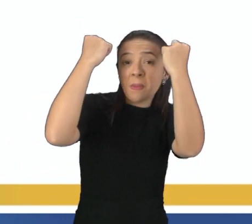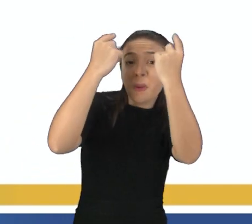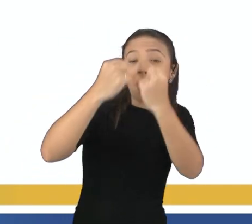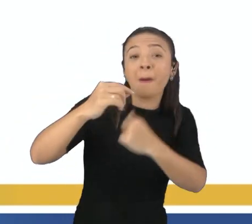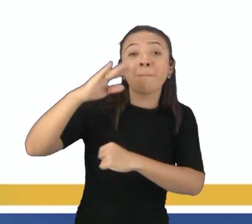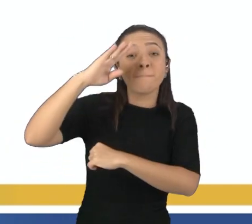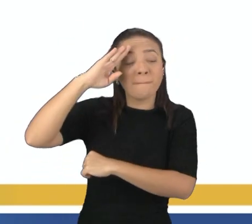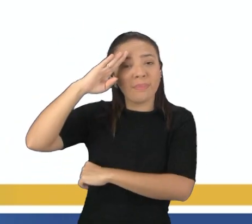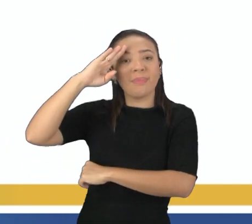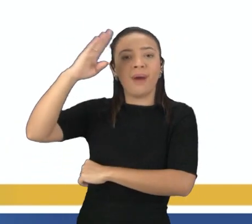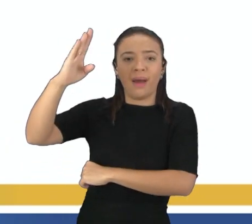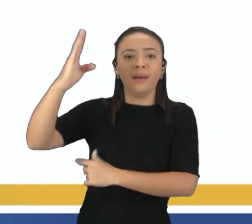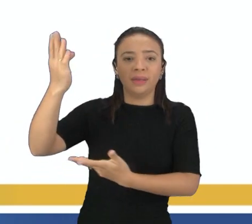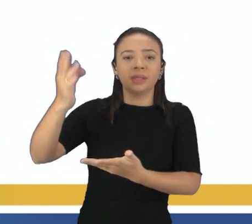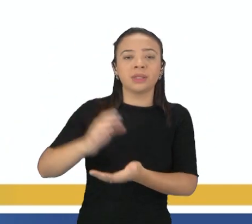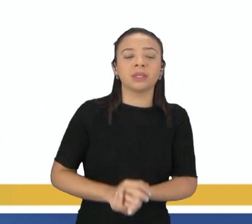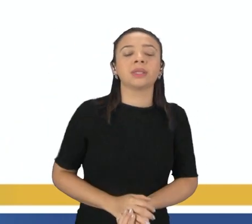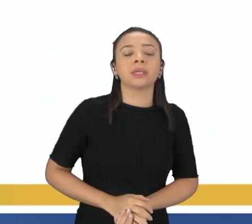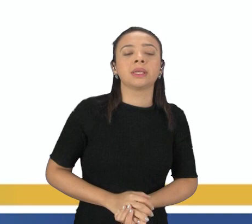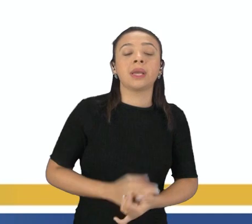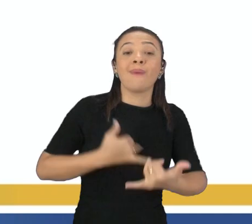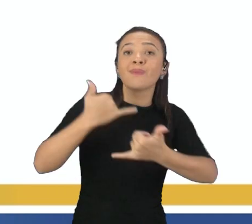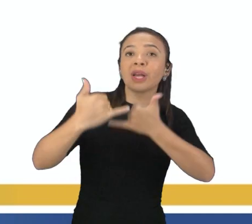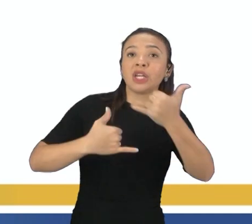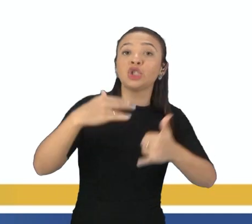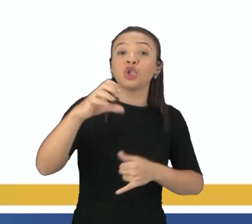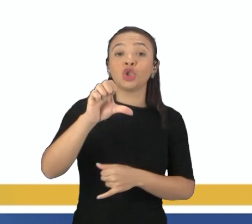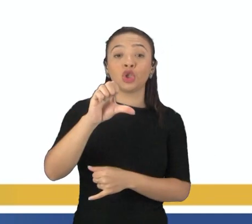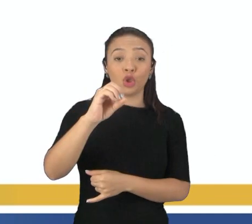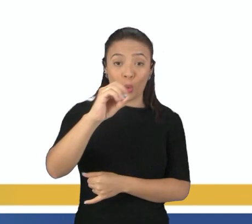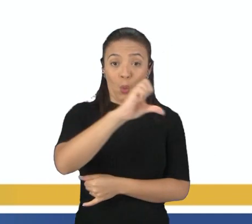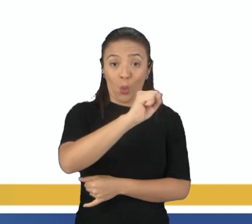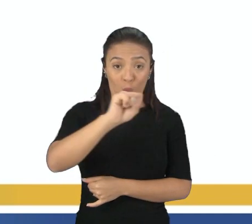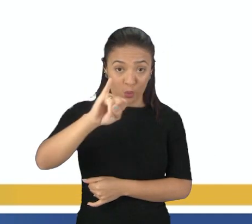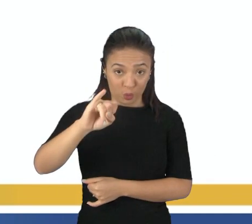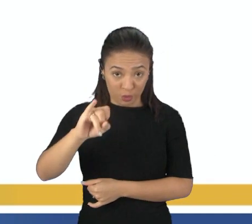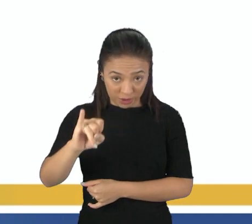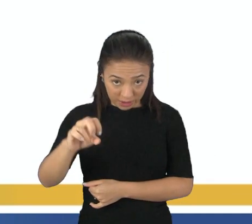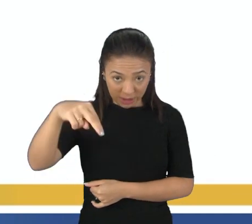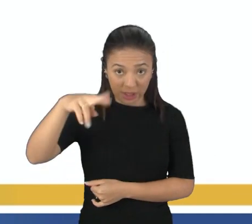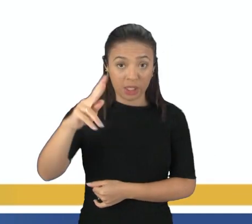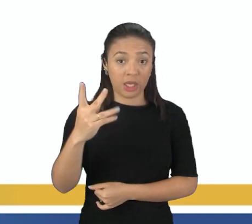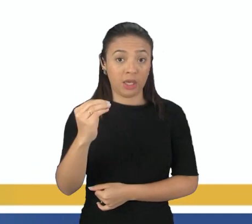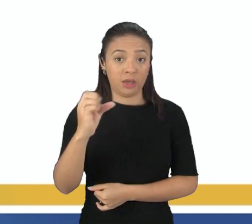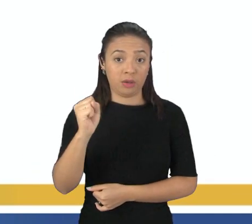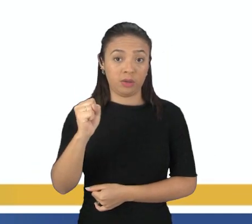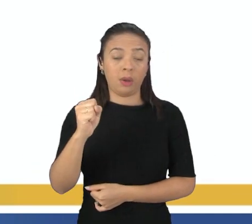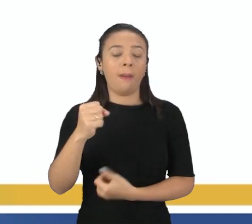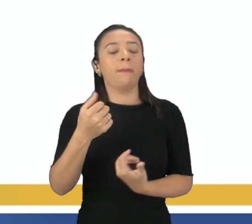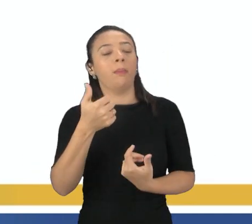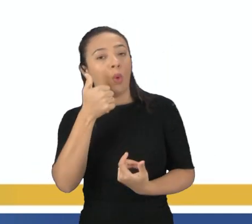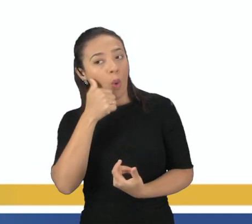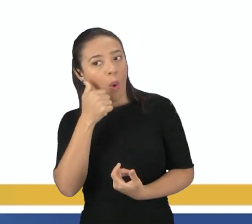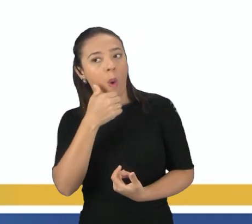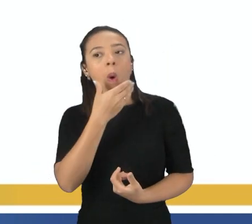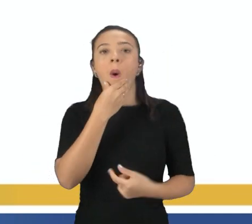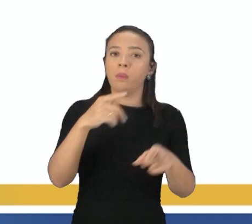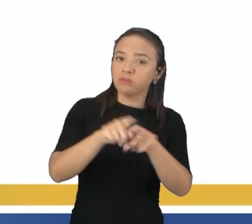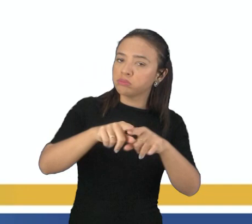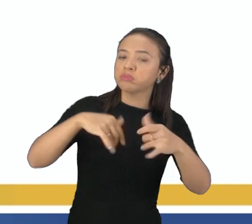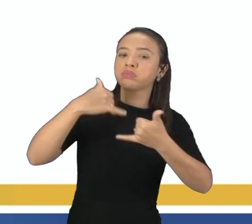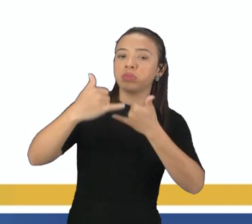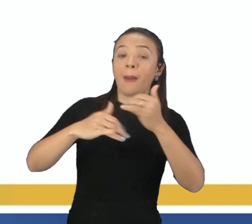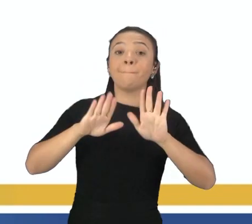principalmente, né? Os jogos de ossinhos ou de pedrinhas eram praticados tanto por rapazes como pelas moças, mas também